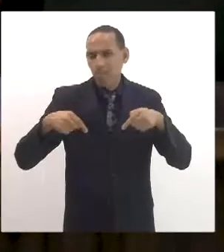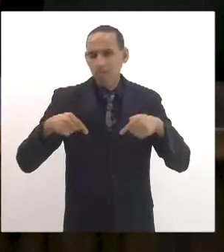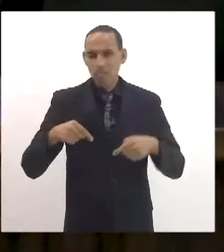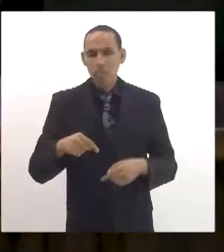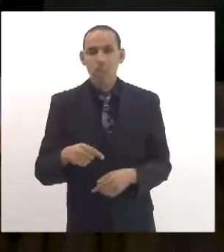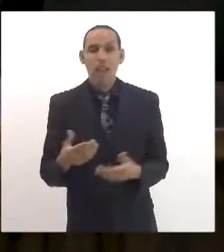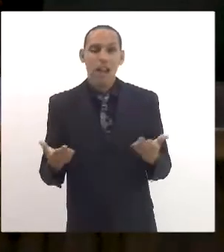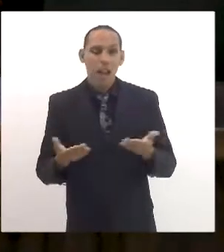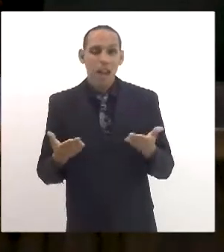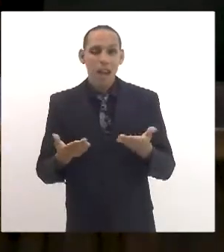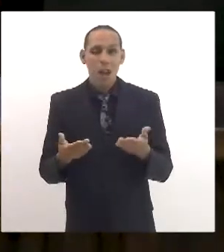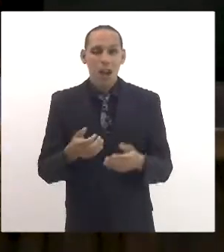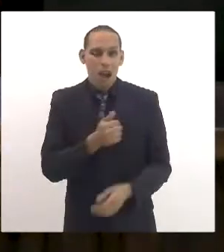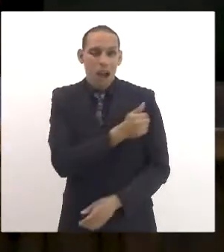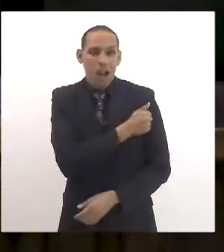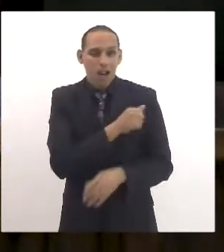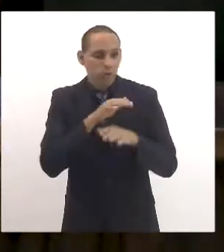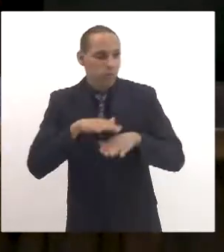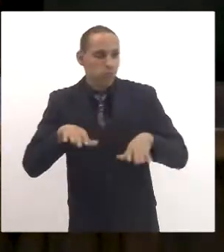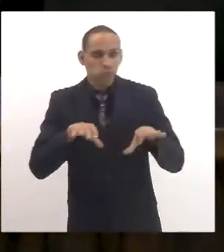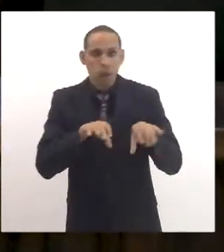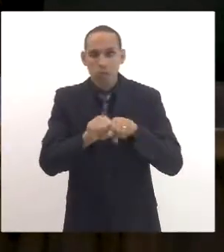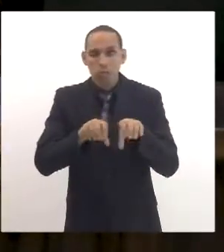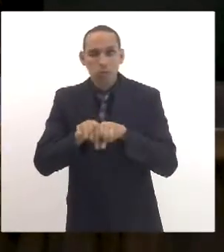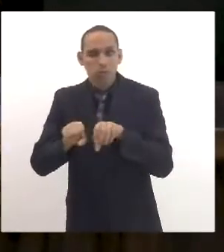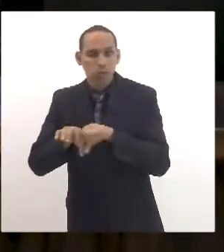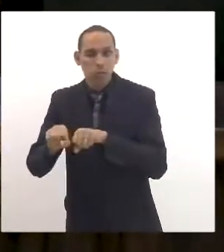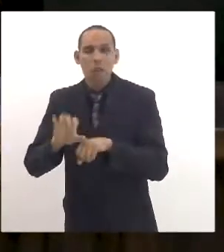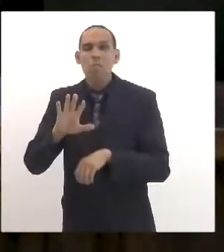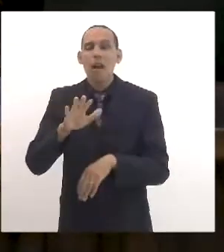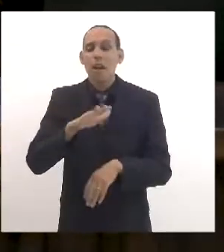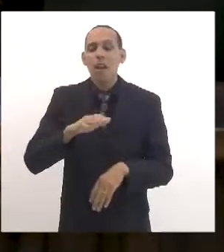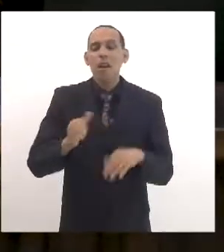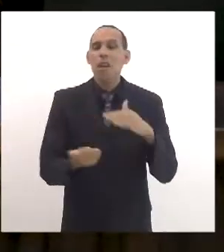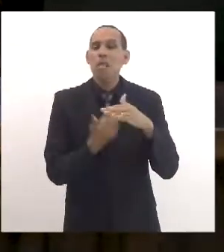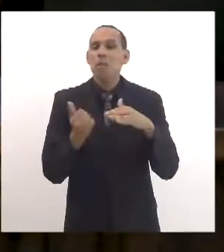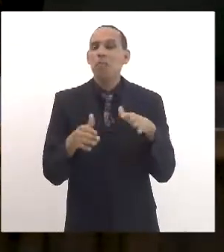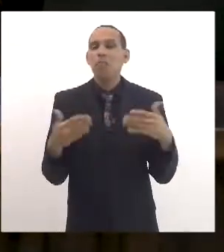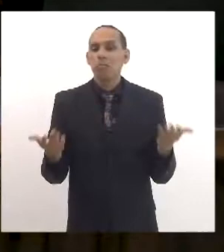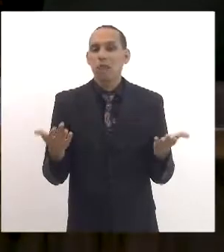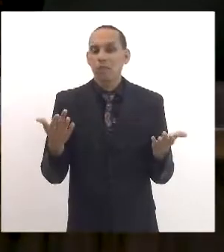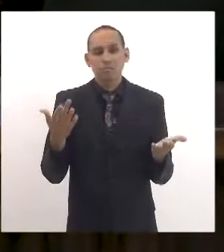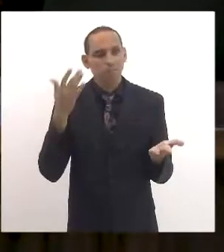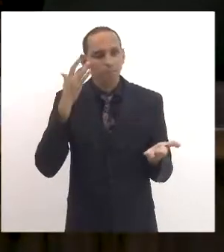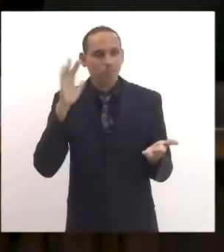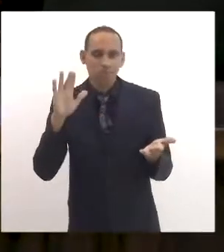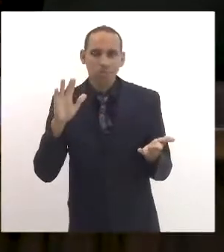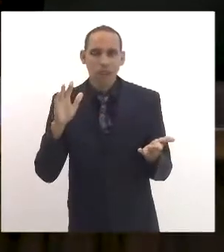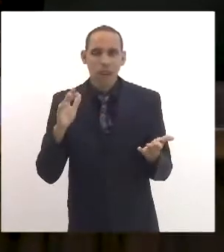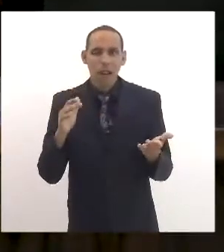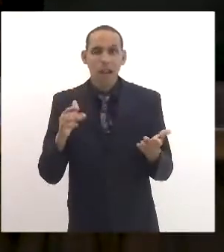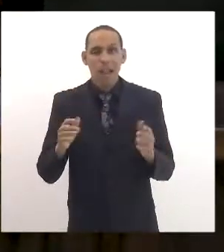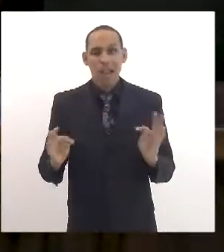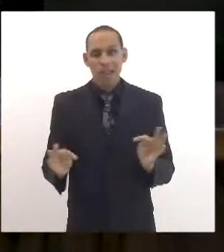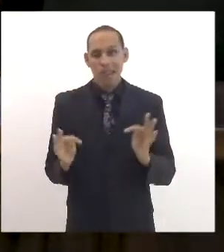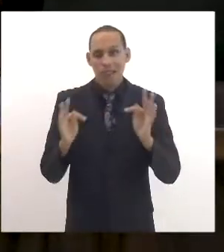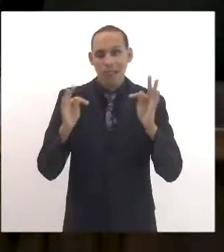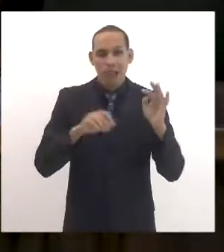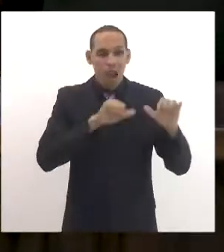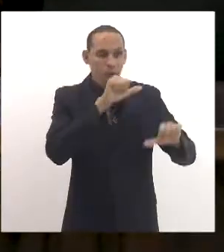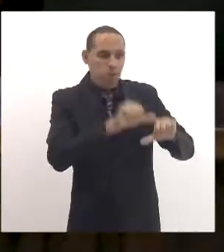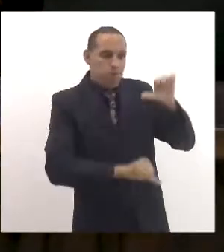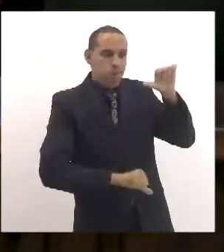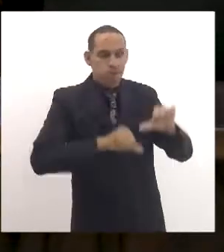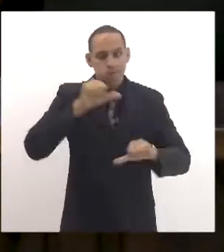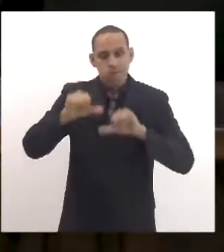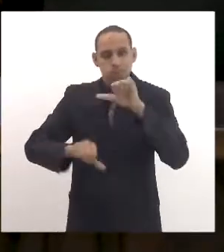alunos sem sabermos para quais empregos. As mudanças impulsionadas pela tecnologia são vertiginosas e requerem soluções